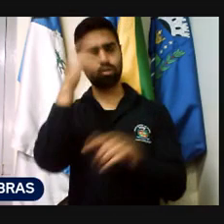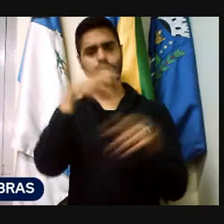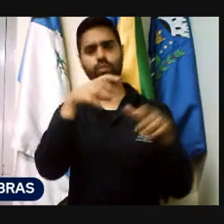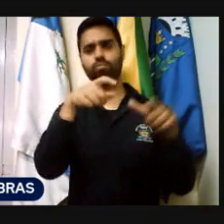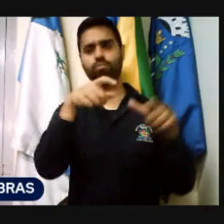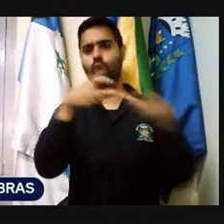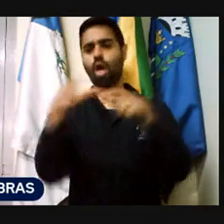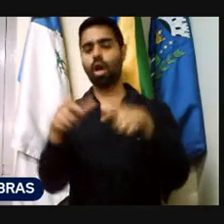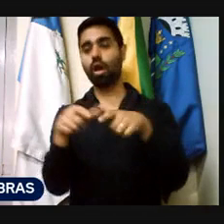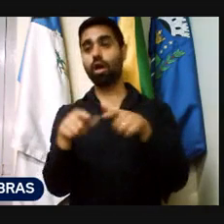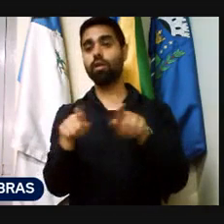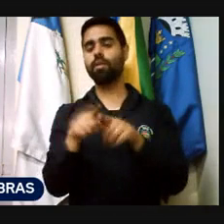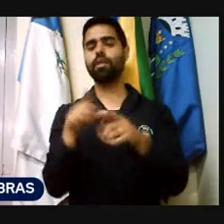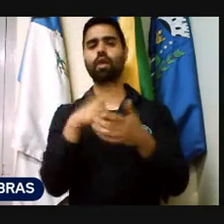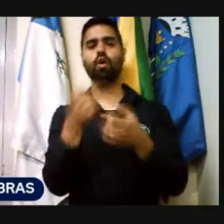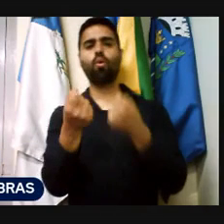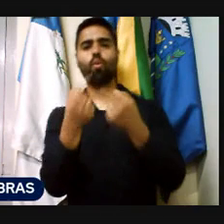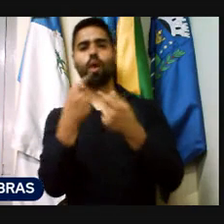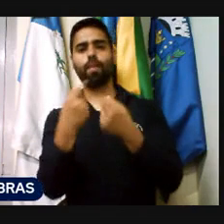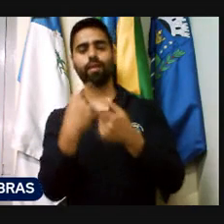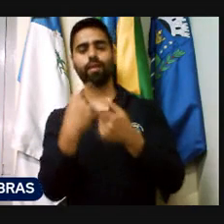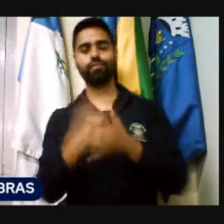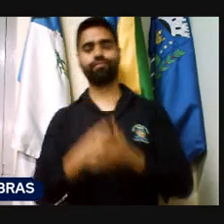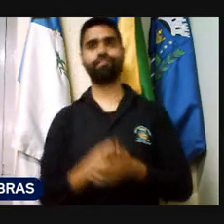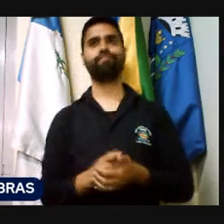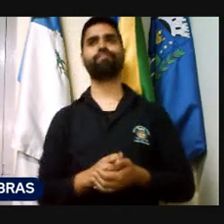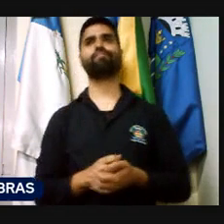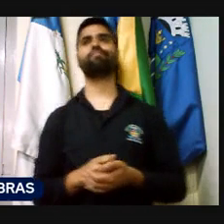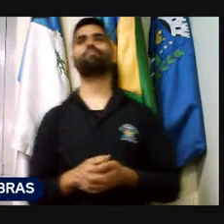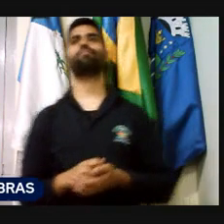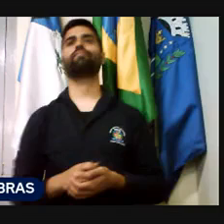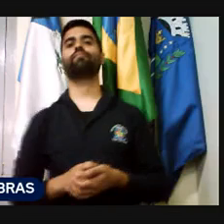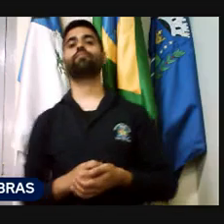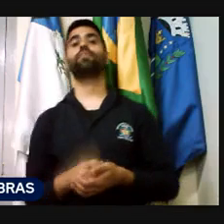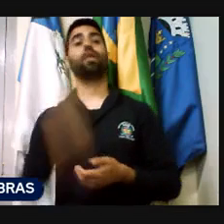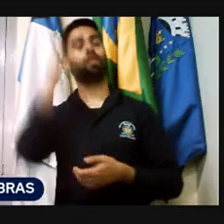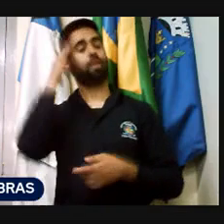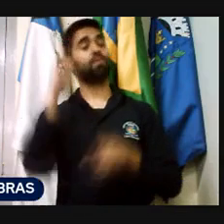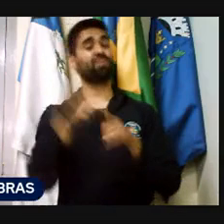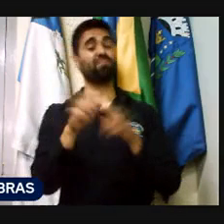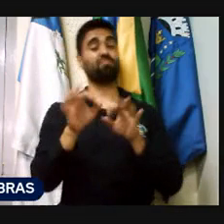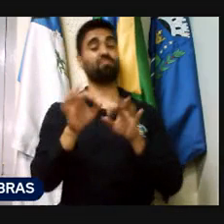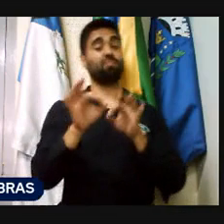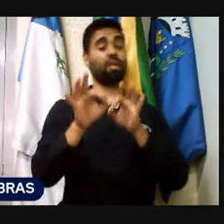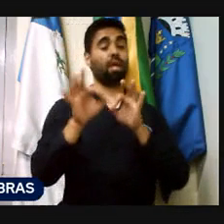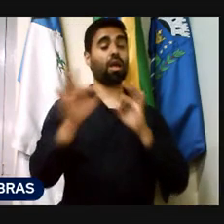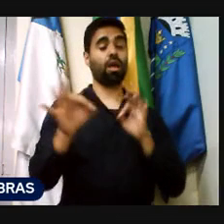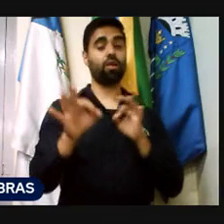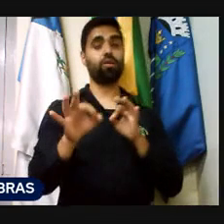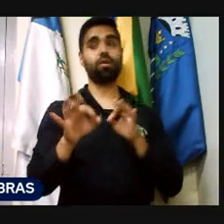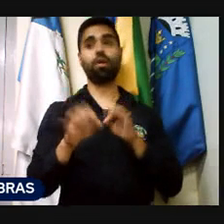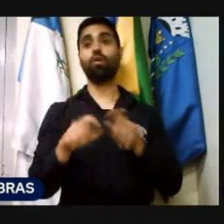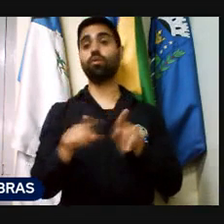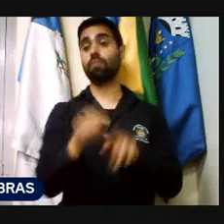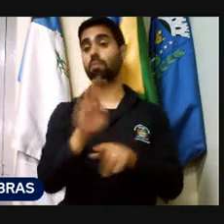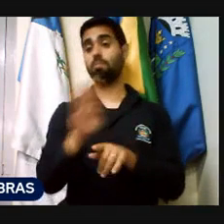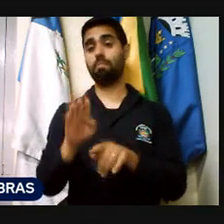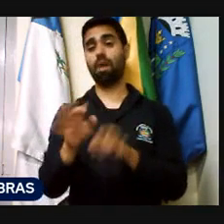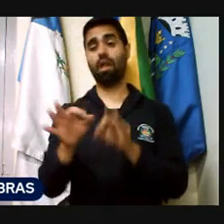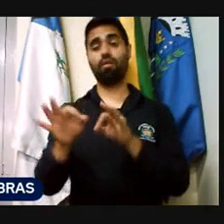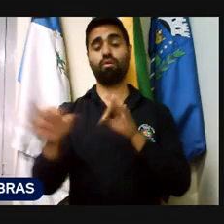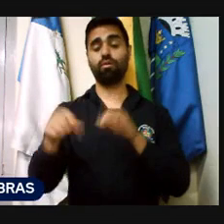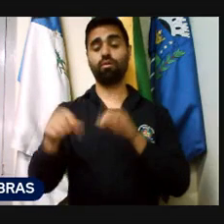localidades aos medicamentos da atenção básica, considerando a distância entre os distritos e o bairro da